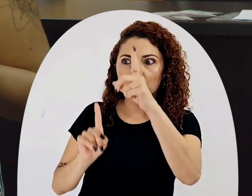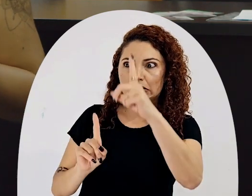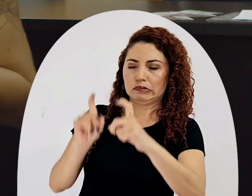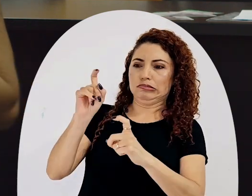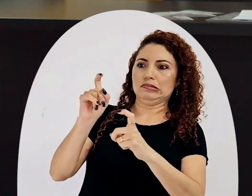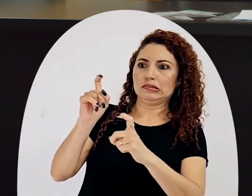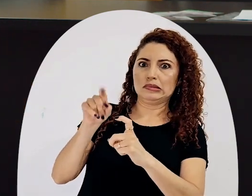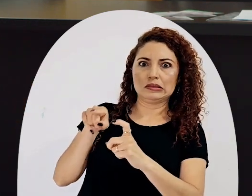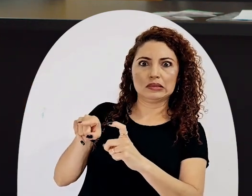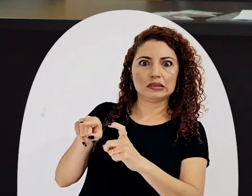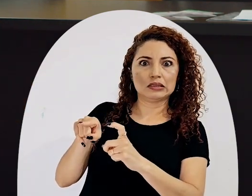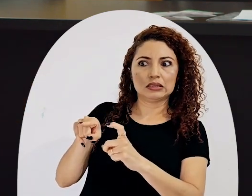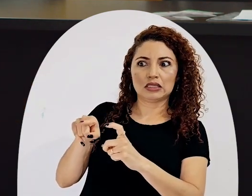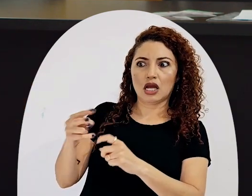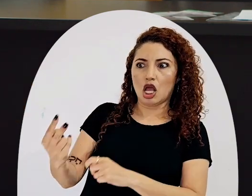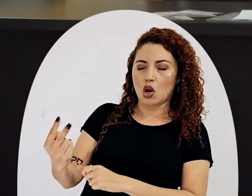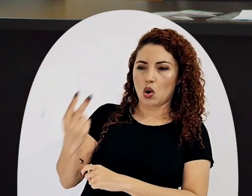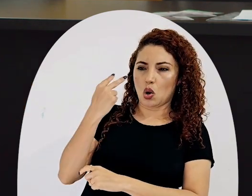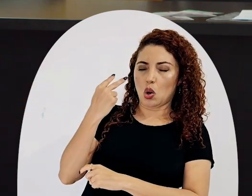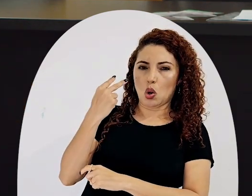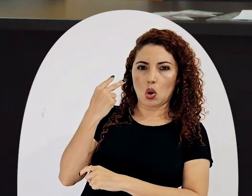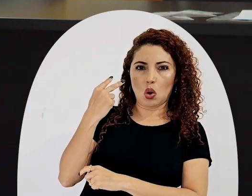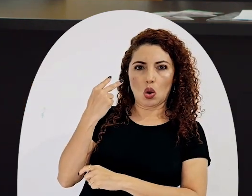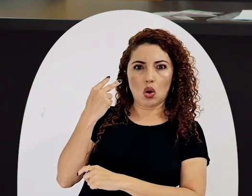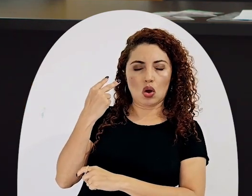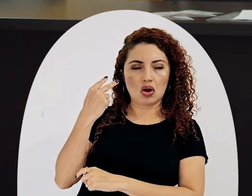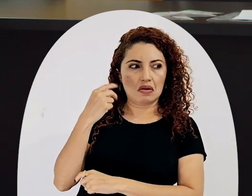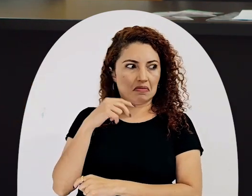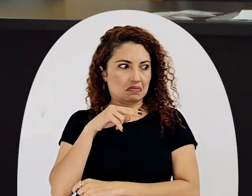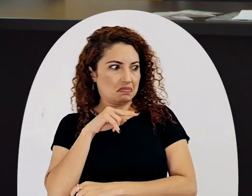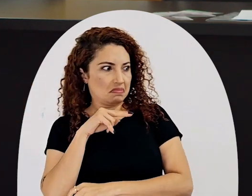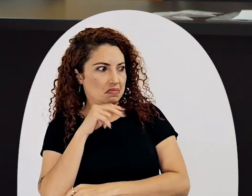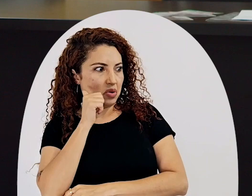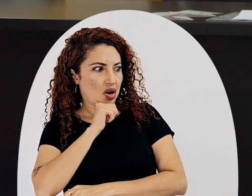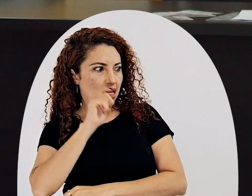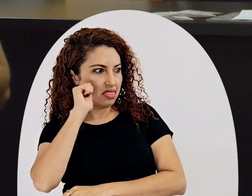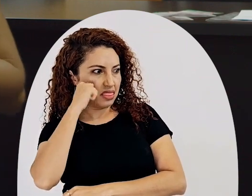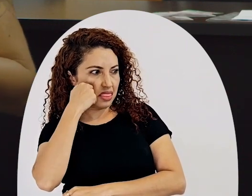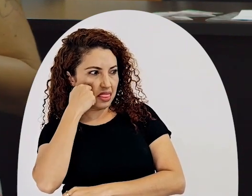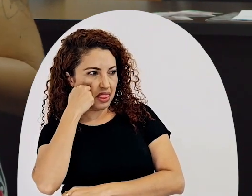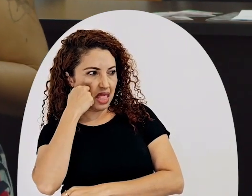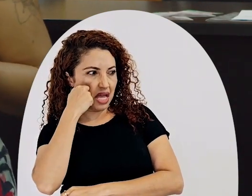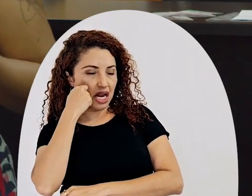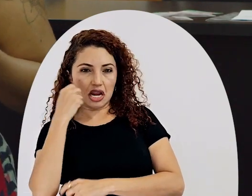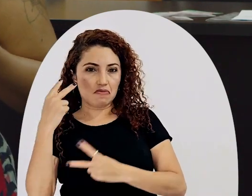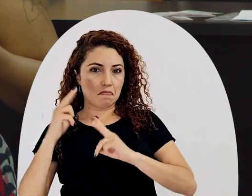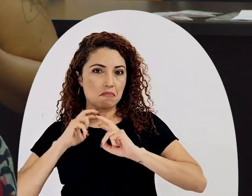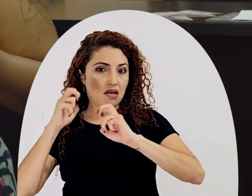ex-gestor. Porque ali ele só enxergou uma mulher negra, ele não enxergou uma profissional.